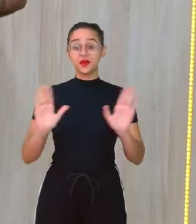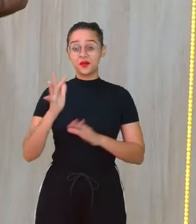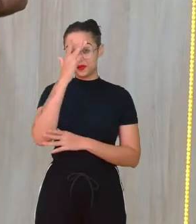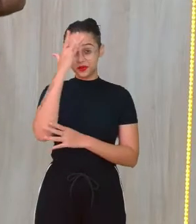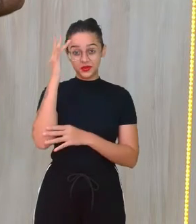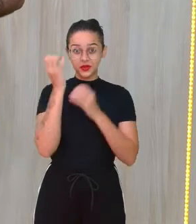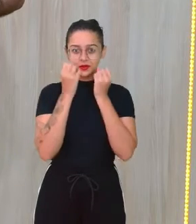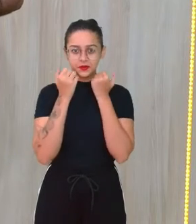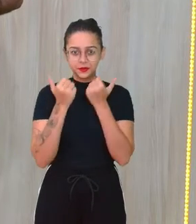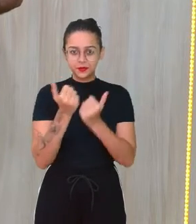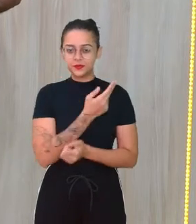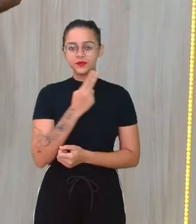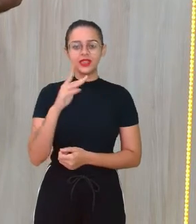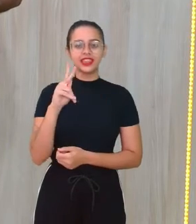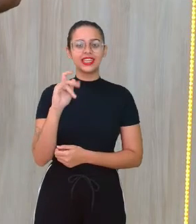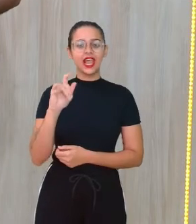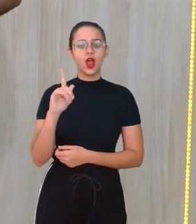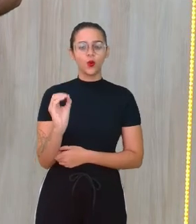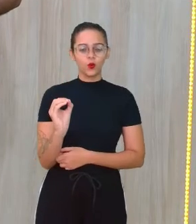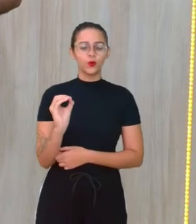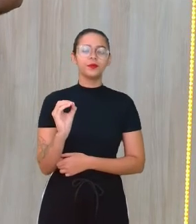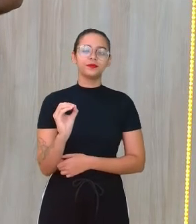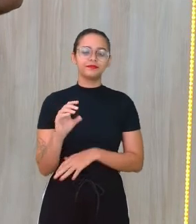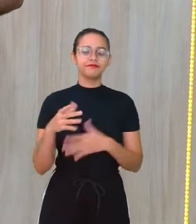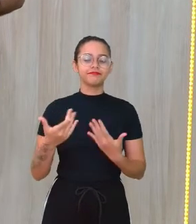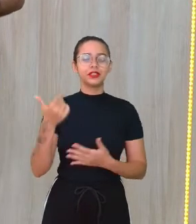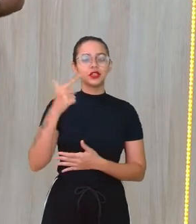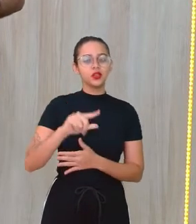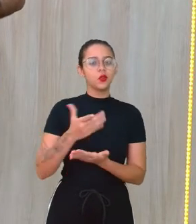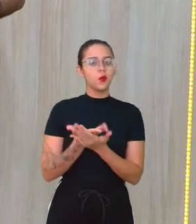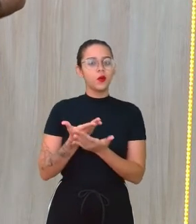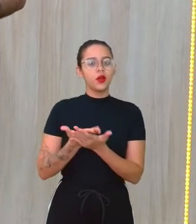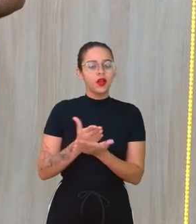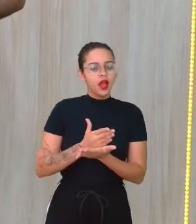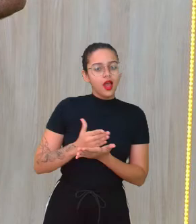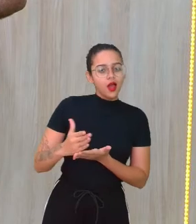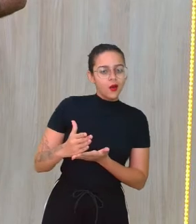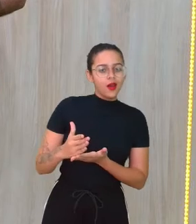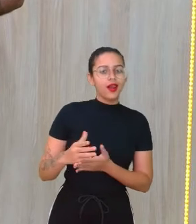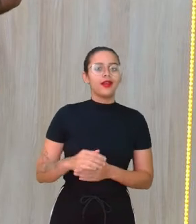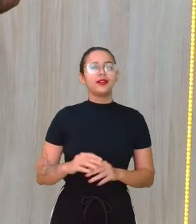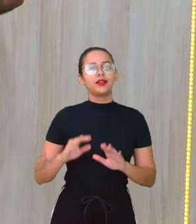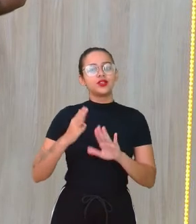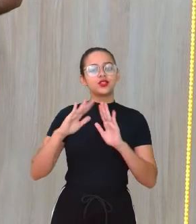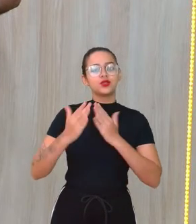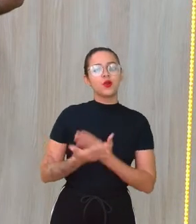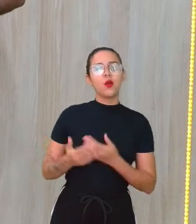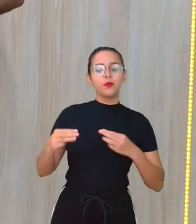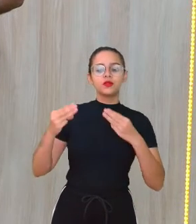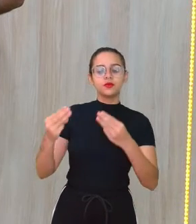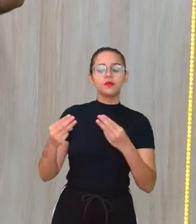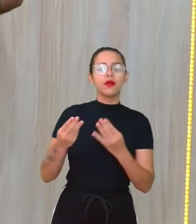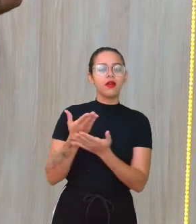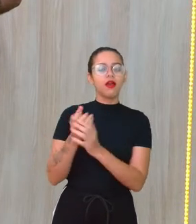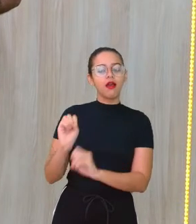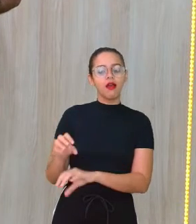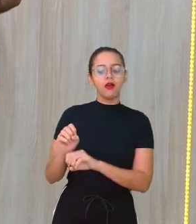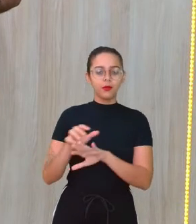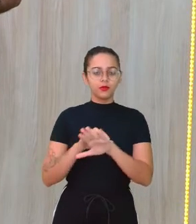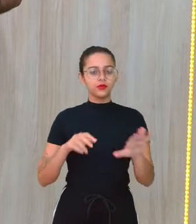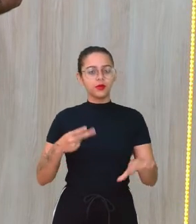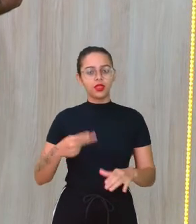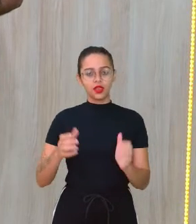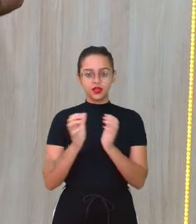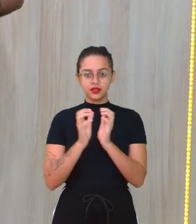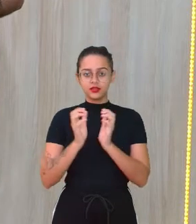Olá pessoal, tudo bem? Eu me chamo Professor Tiago e estamos iniciando mais uma aula da Escola Municipal para Aulas Digitais do Recife,